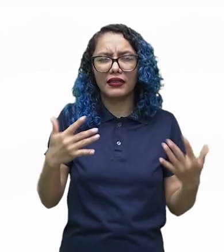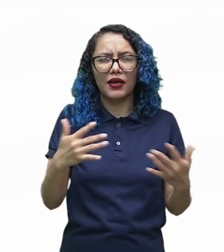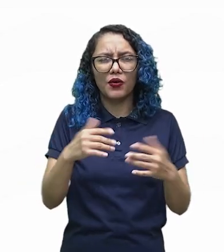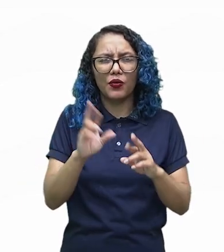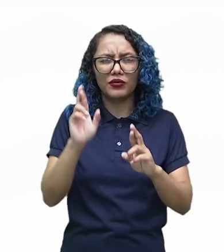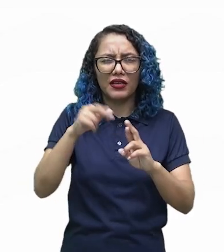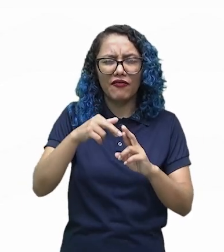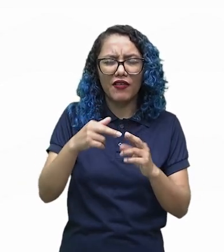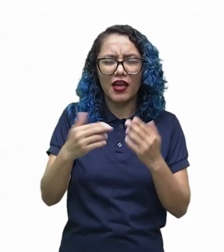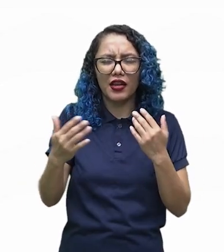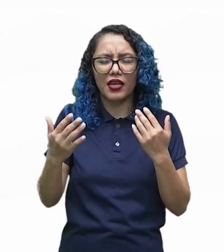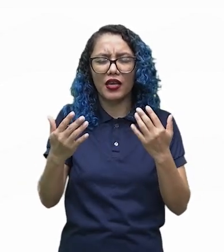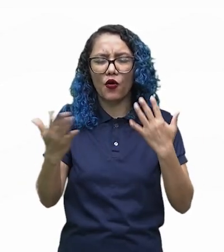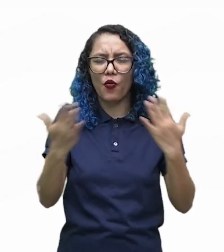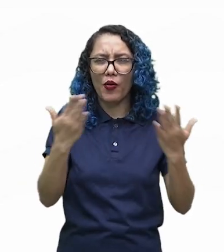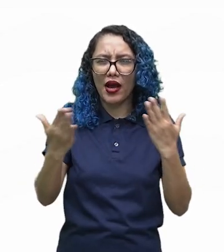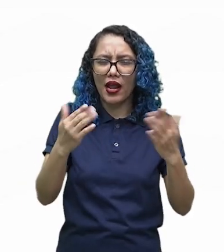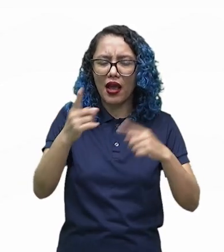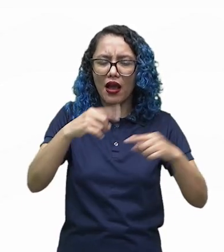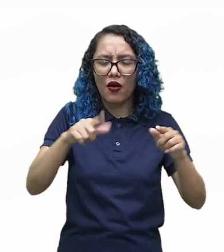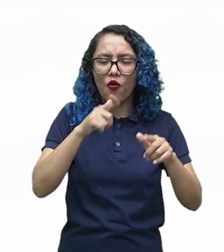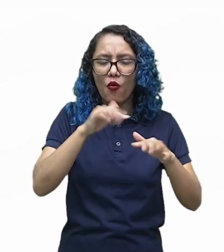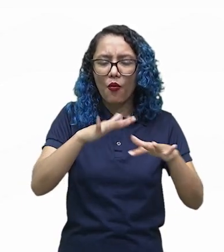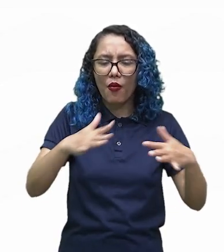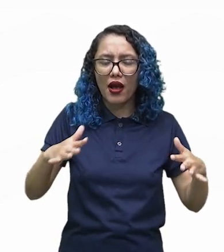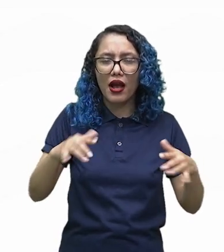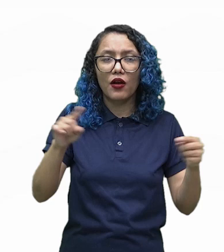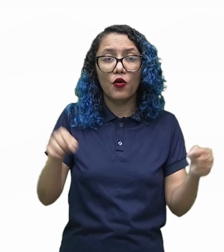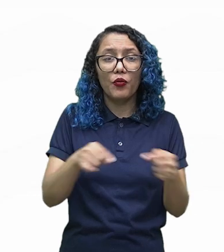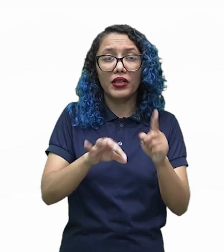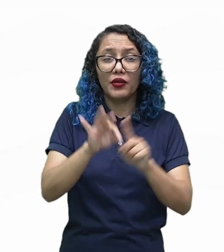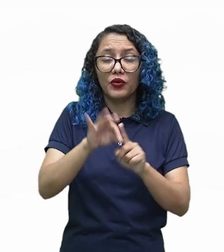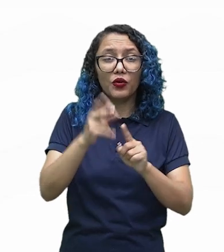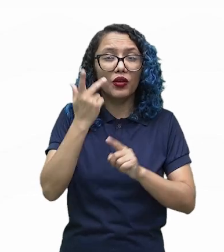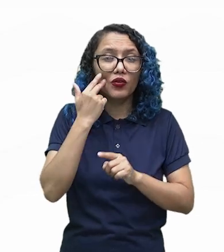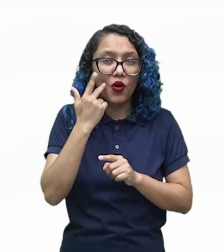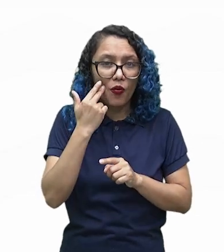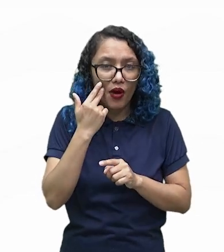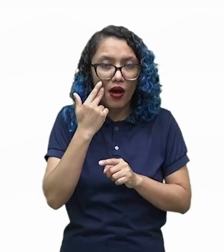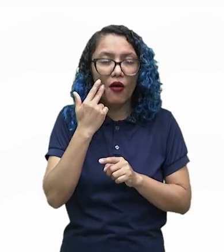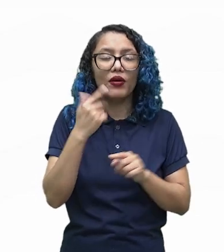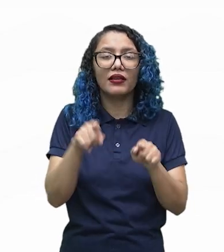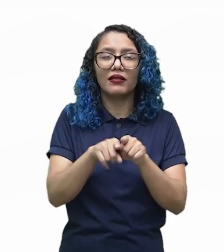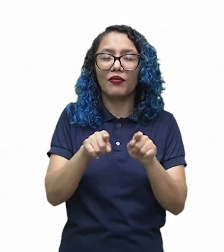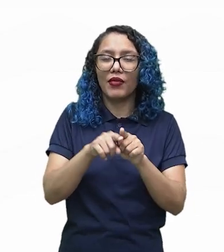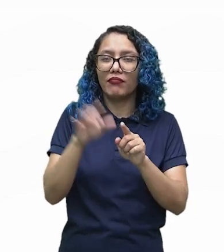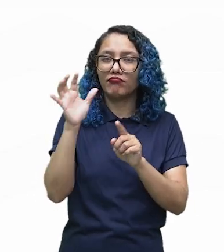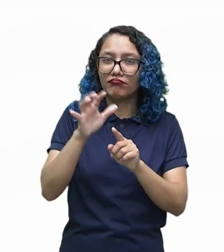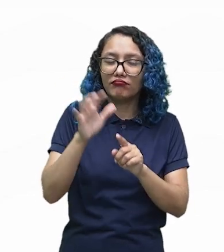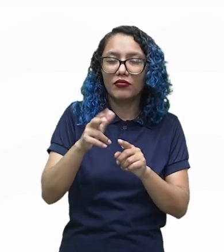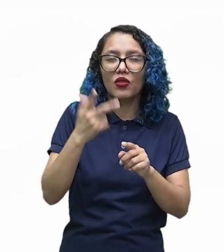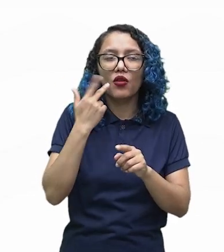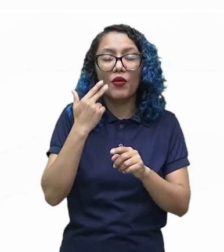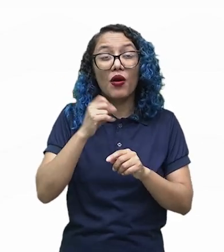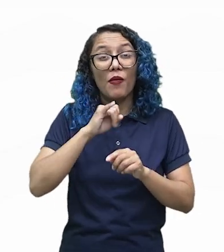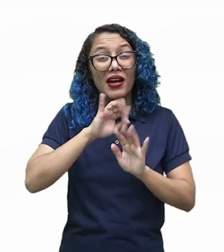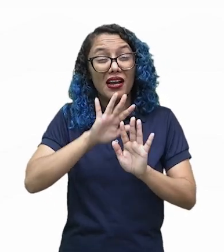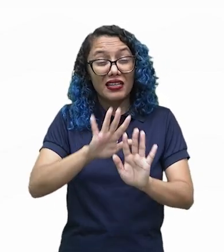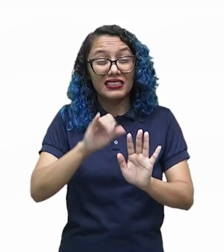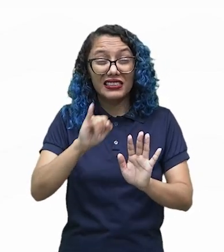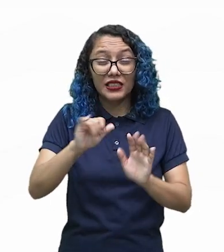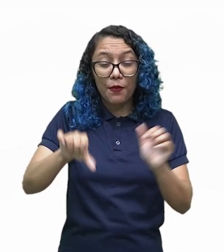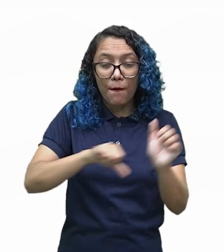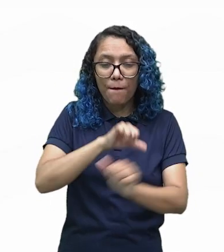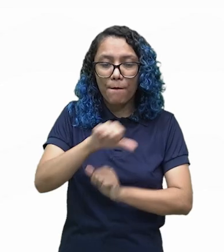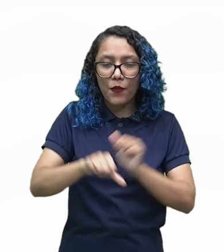do mar, né, a gente está considerando ali as condições normais de temperatura e pressão. À medida que essa altitude muda, né, que a gente